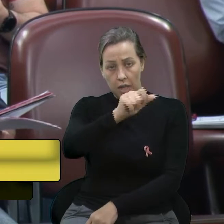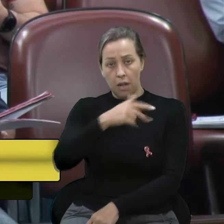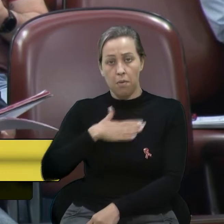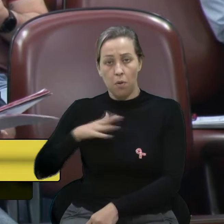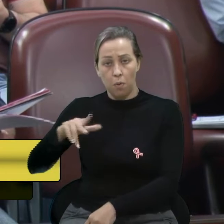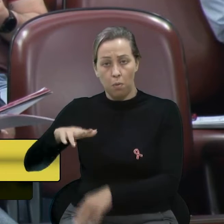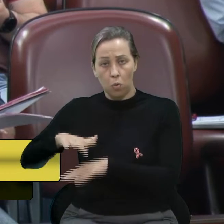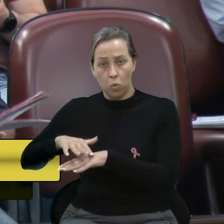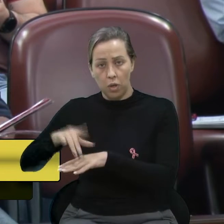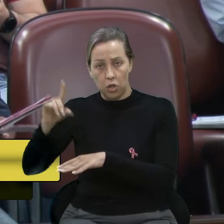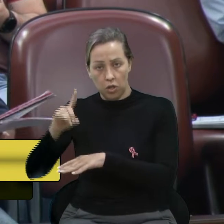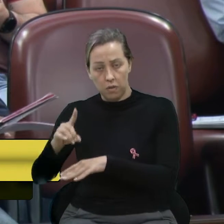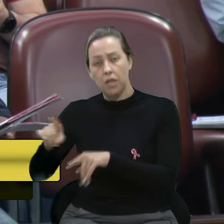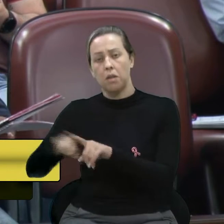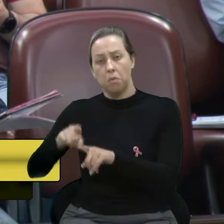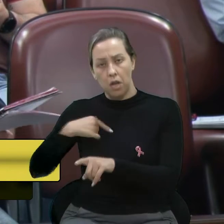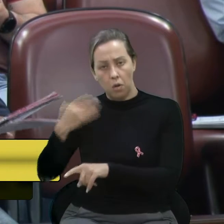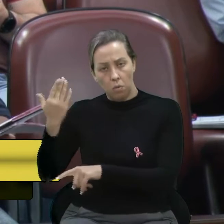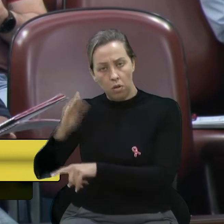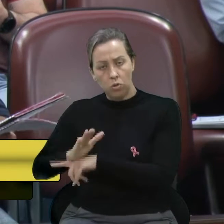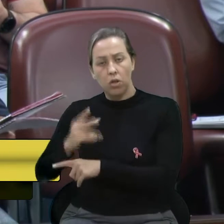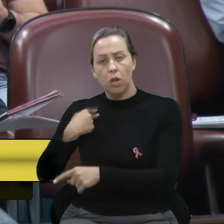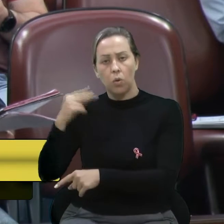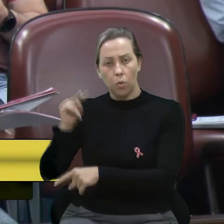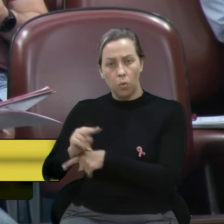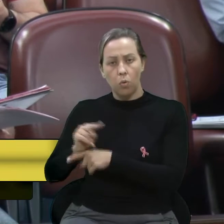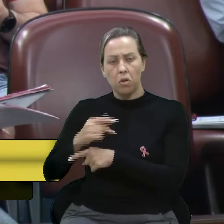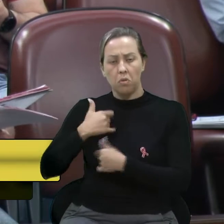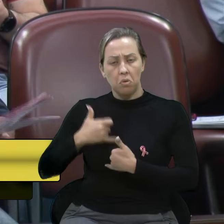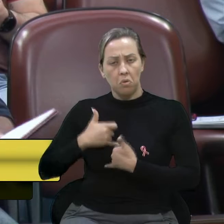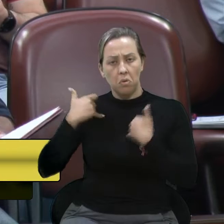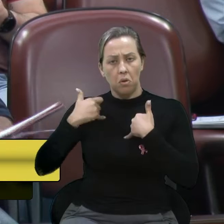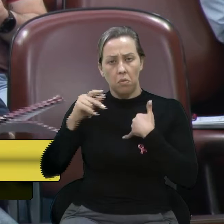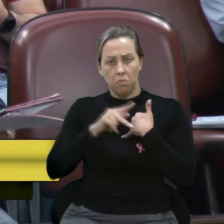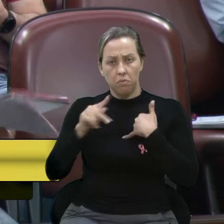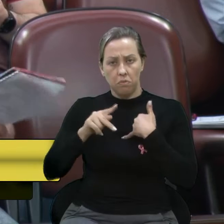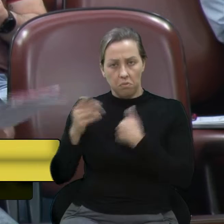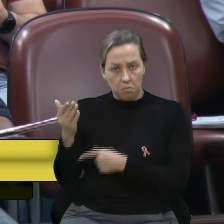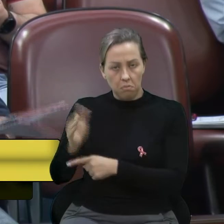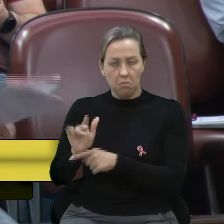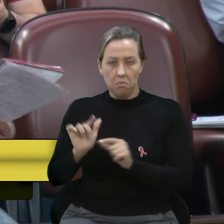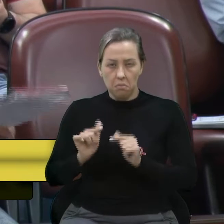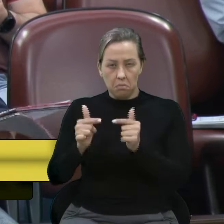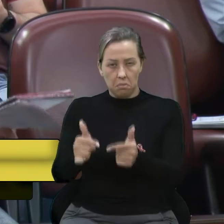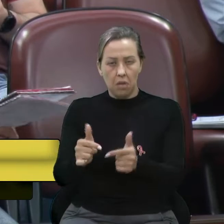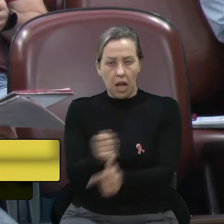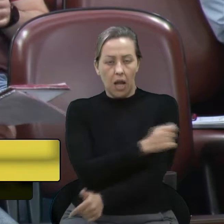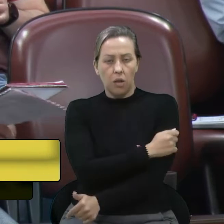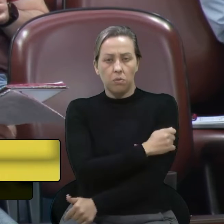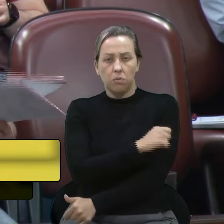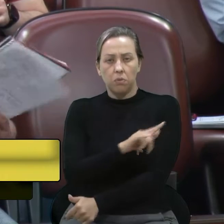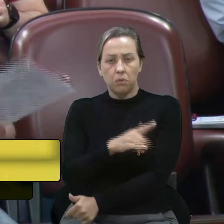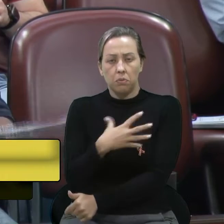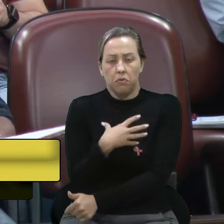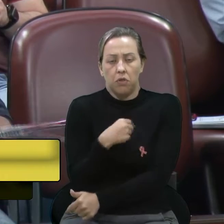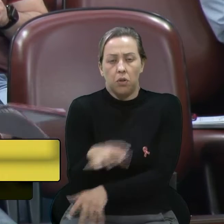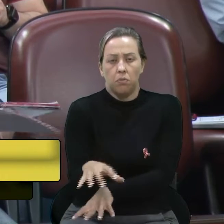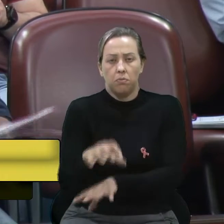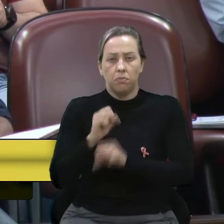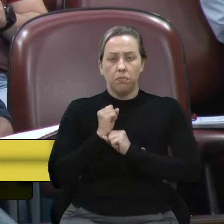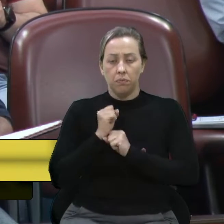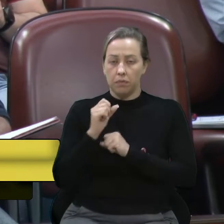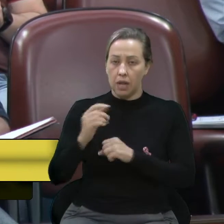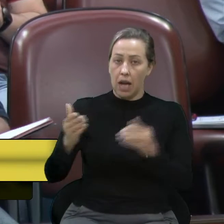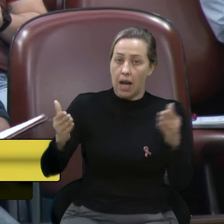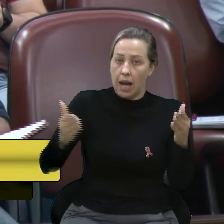tenho muita admiração pelos professores que se doam, que amam os seus alunos como seus filhos.